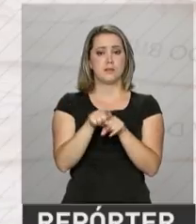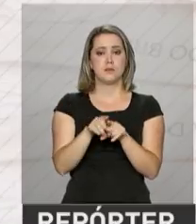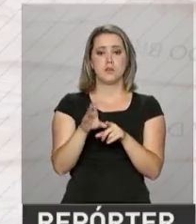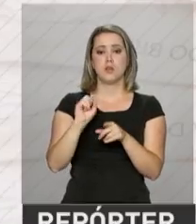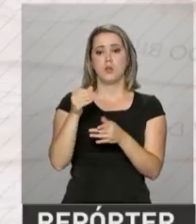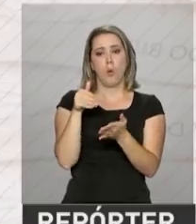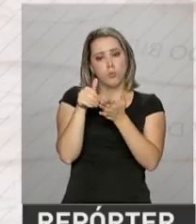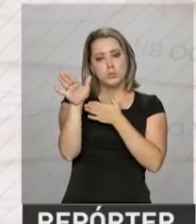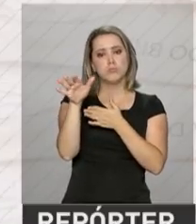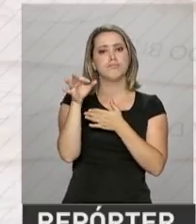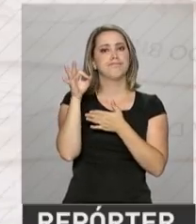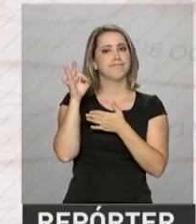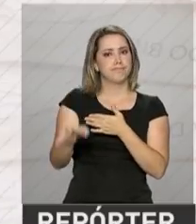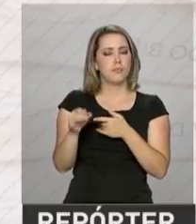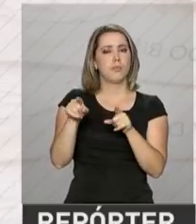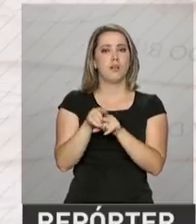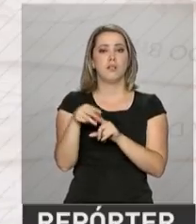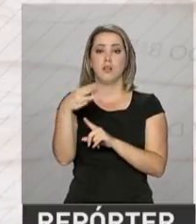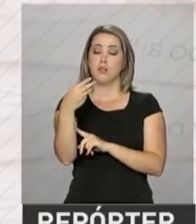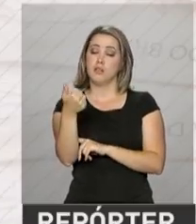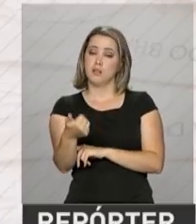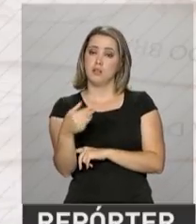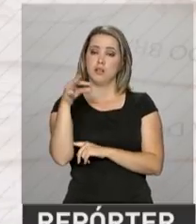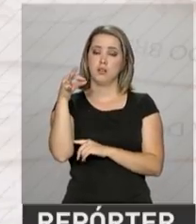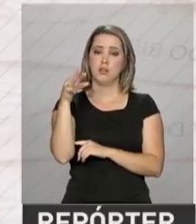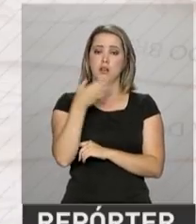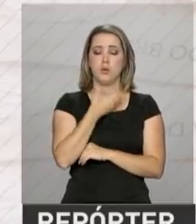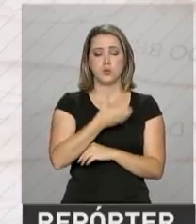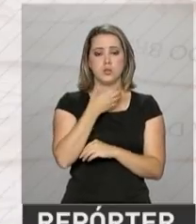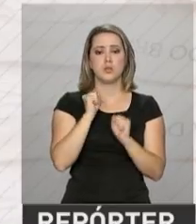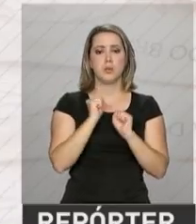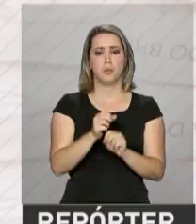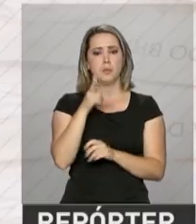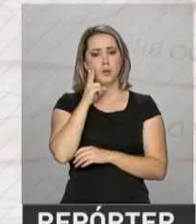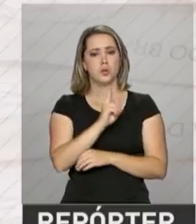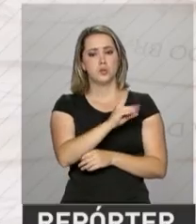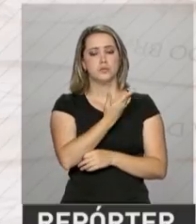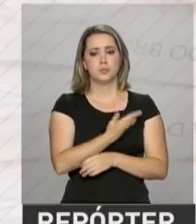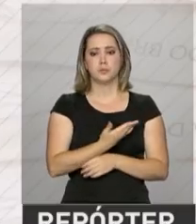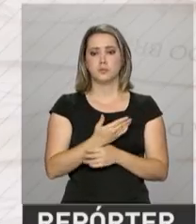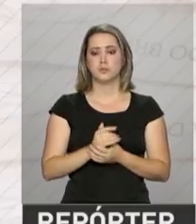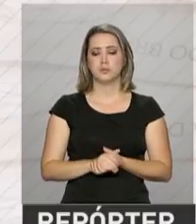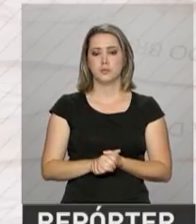2015. Para confirmar se você tem algum saldo a receber, acesse